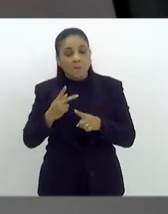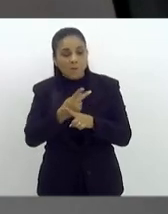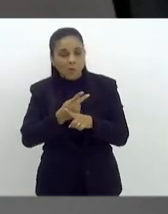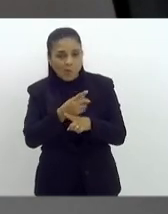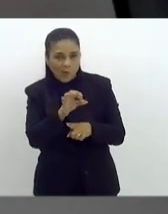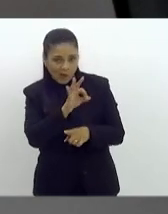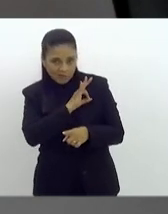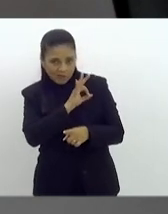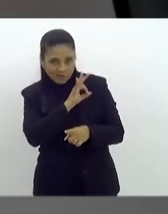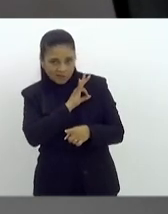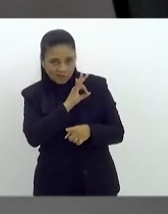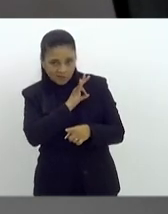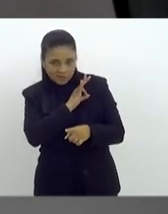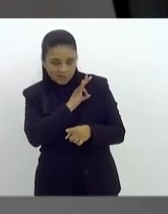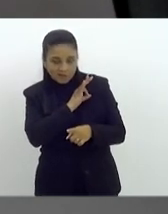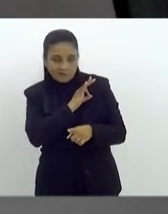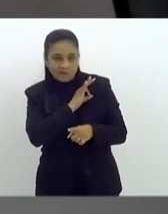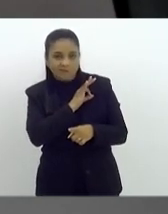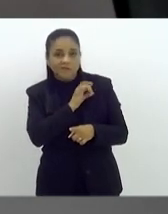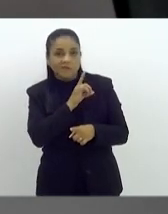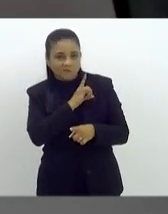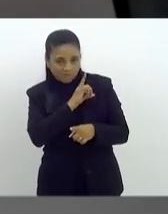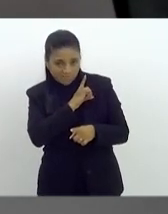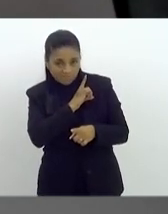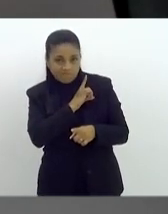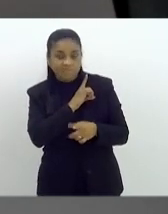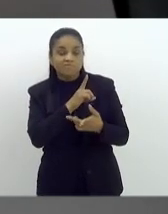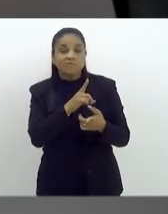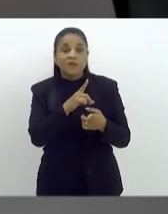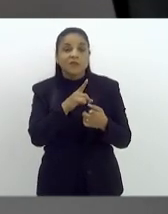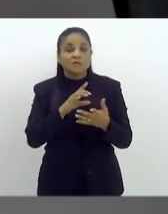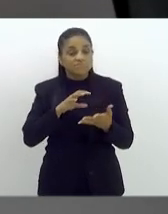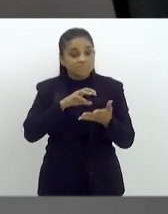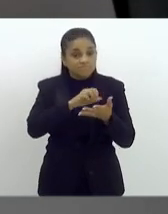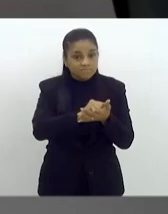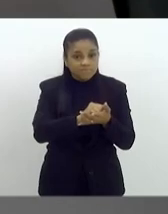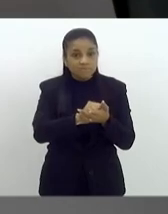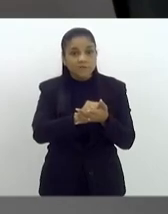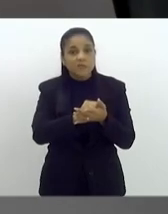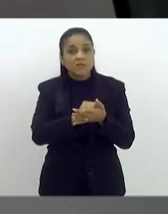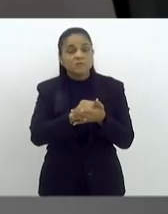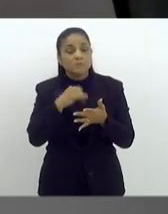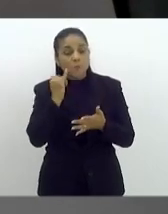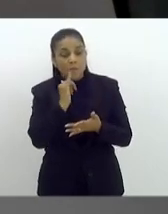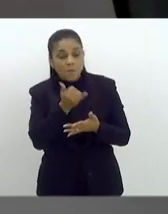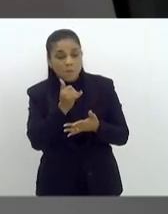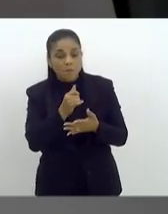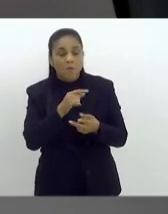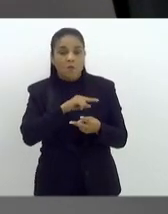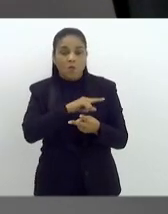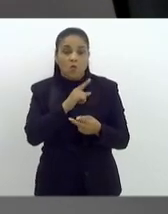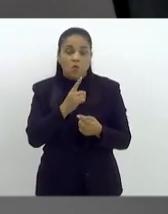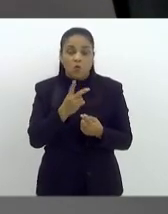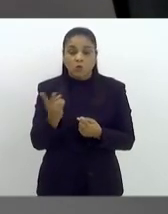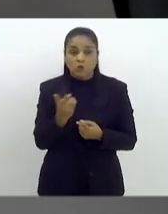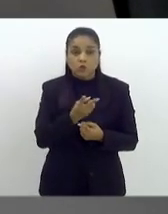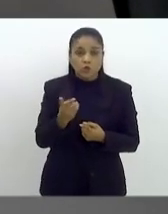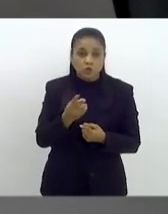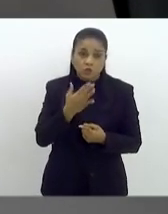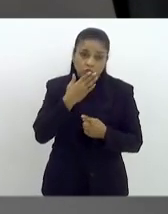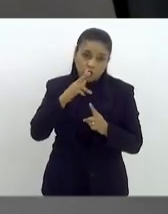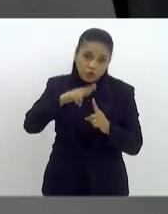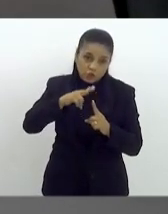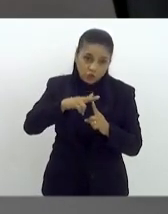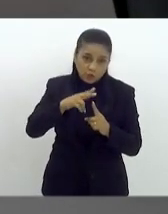delegacia para produzir um registro né para registrar suas ocorrências e que trazem um relato de mais de uma forma de violência e qual é a violência